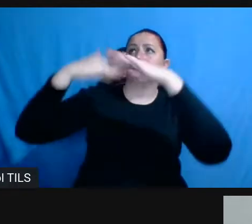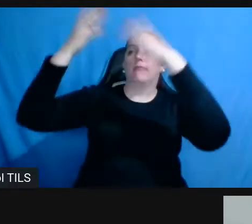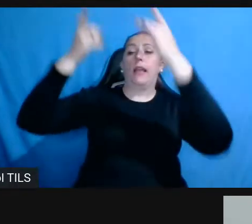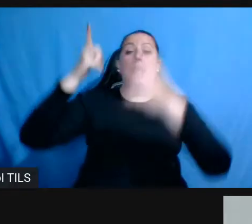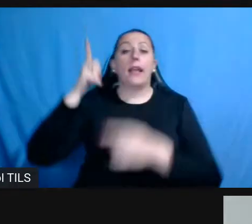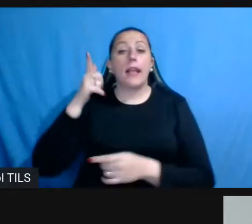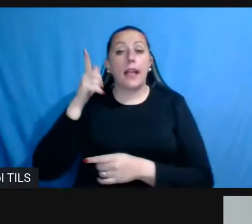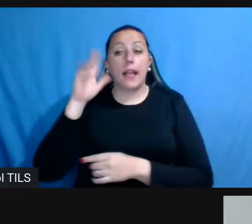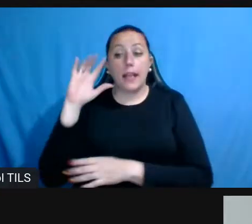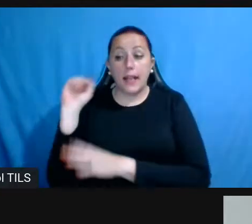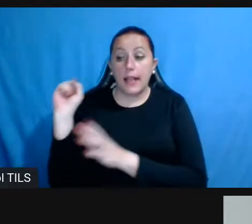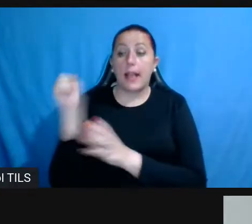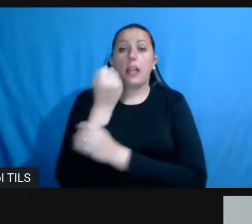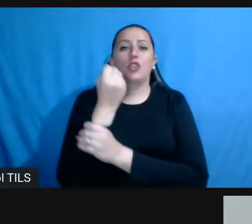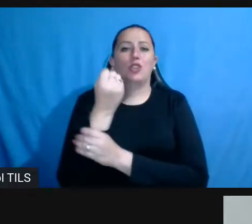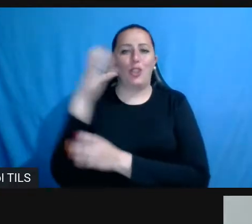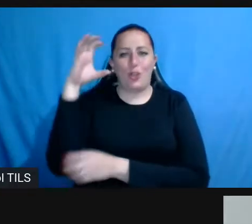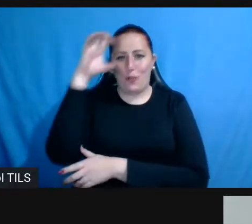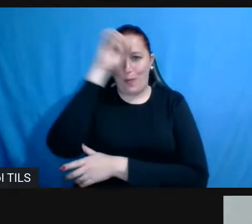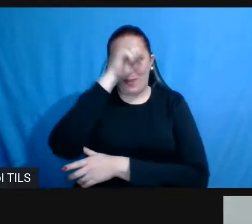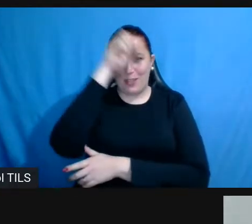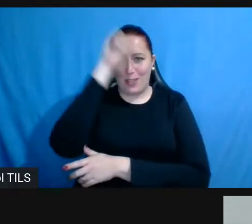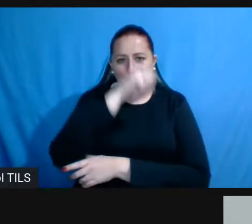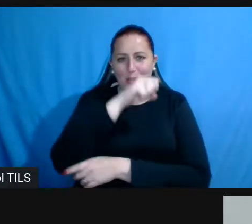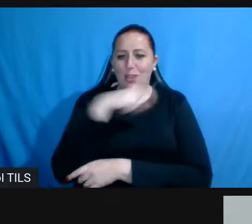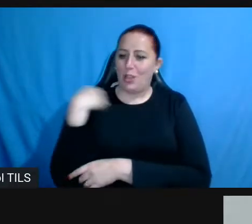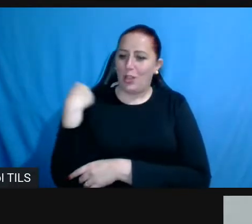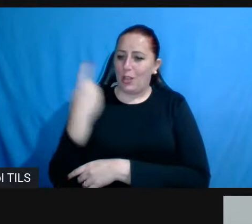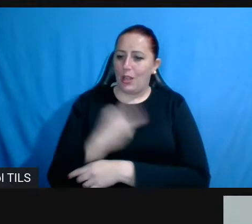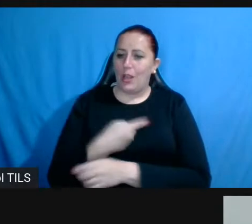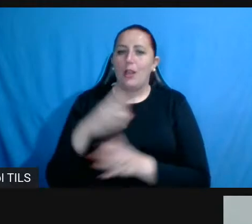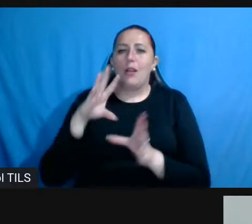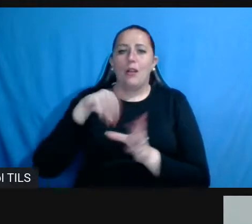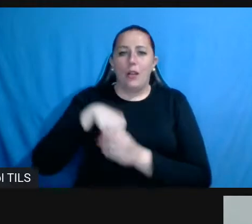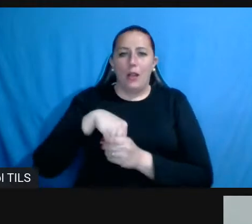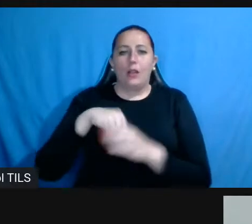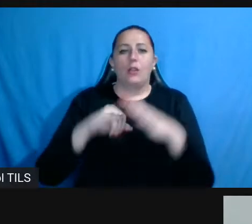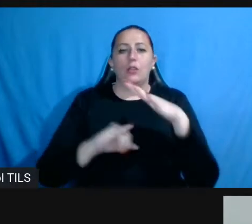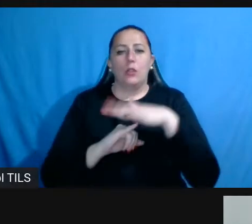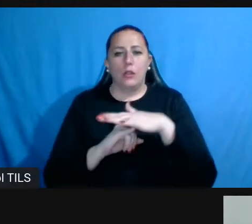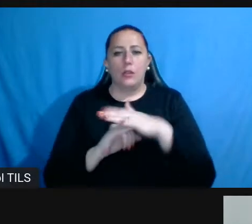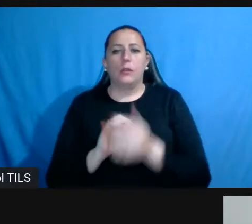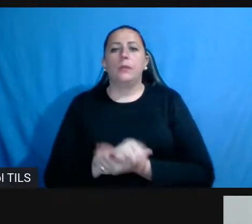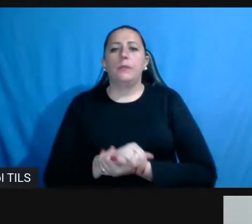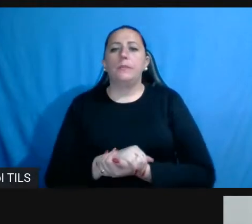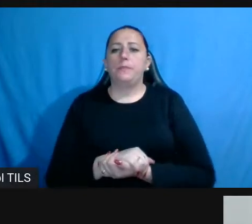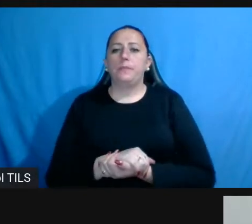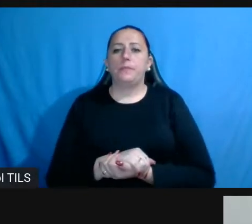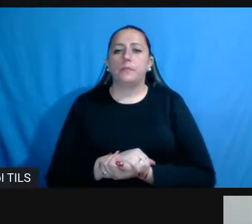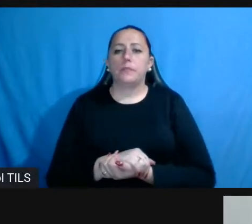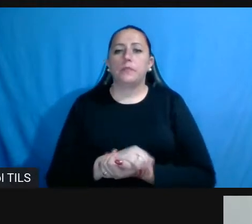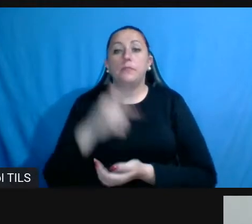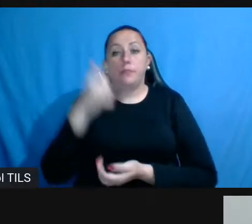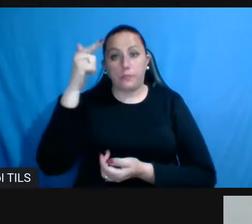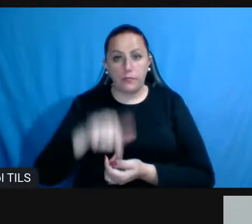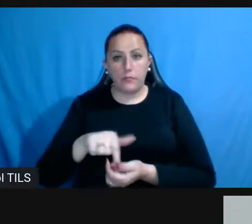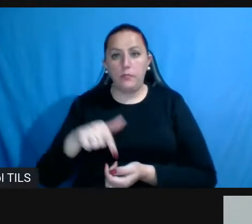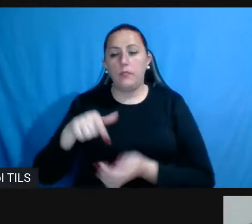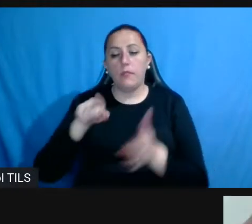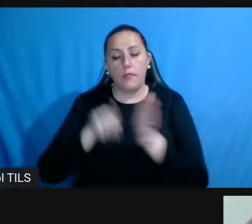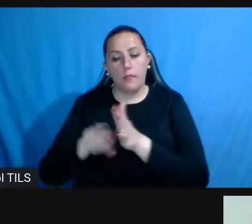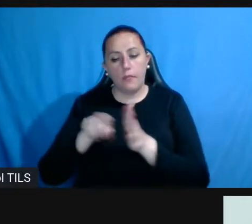garantindo o aprendizado necessário que vocês tanto buscam em nossa instituição. André, mais um bloco de perguntas,